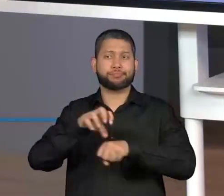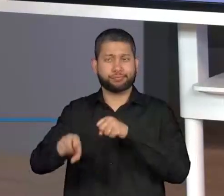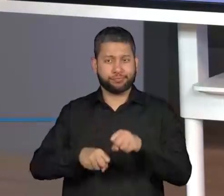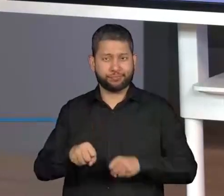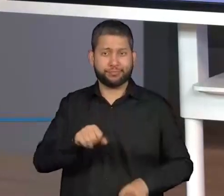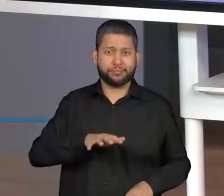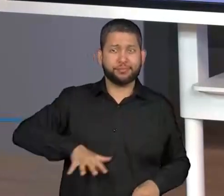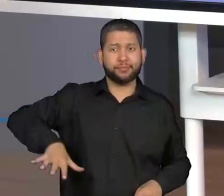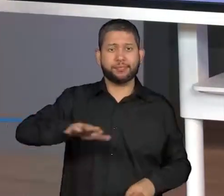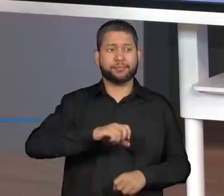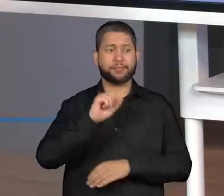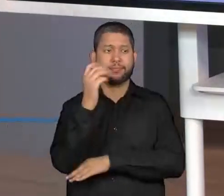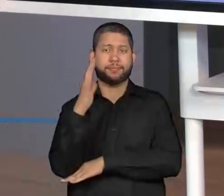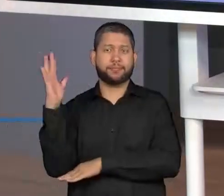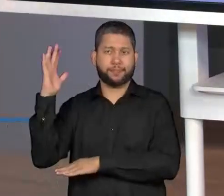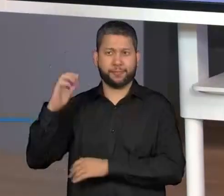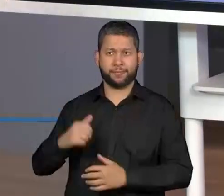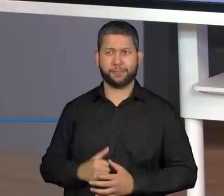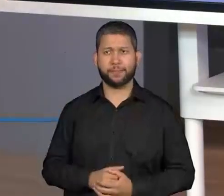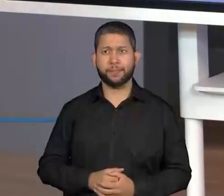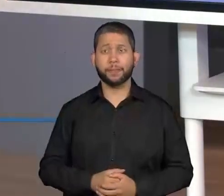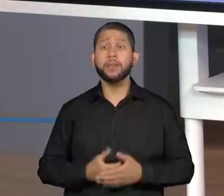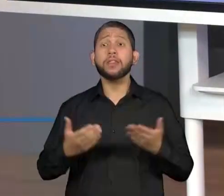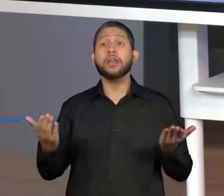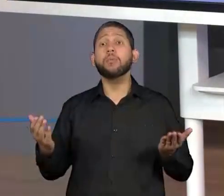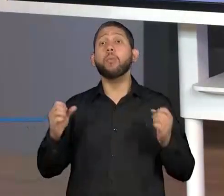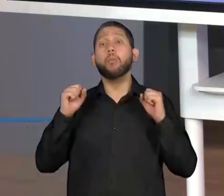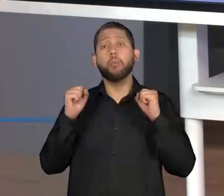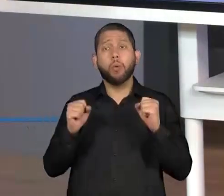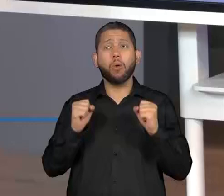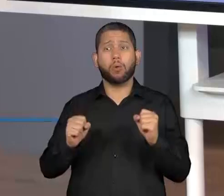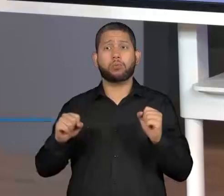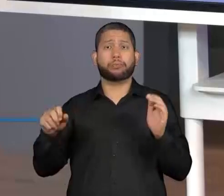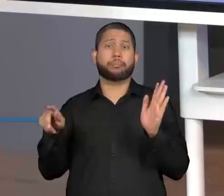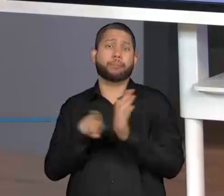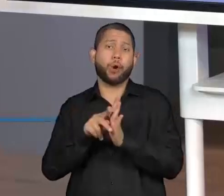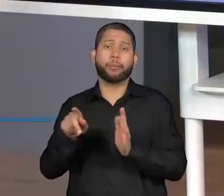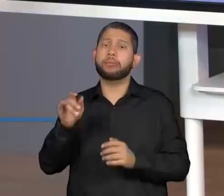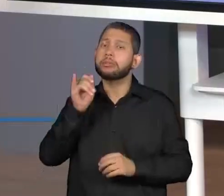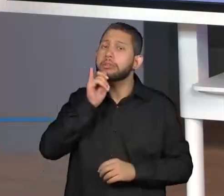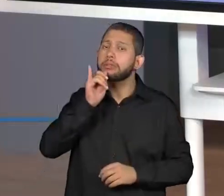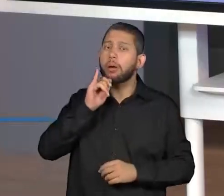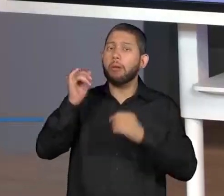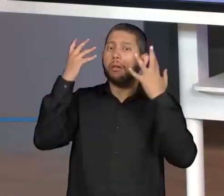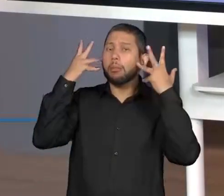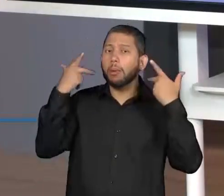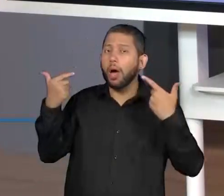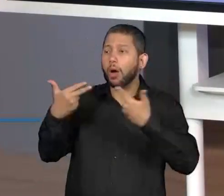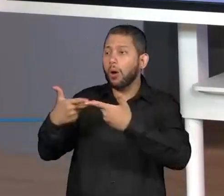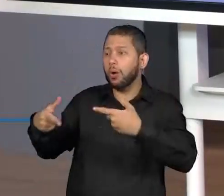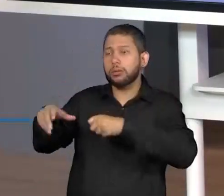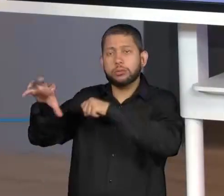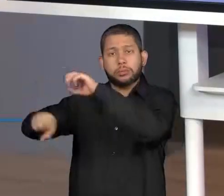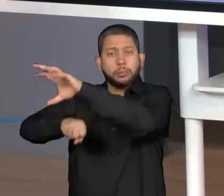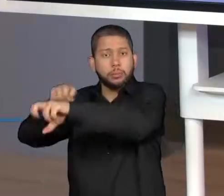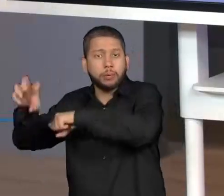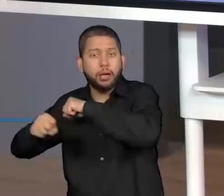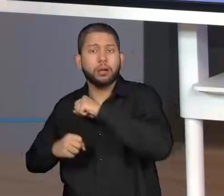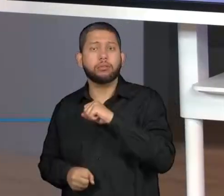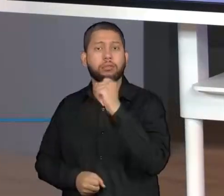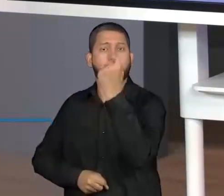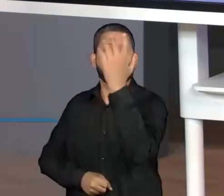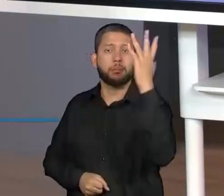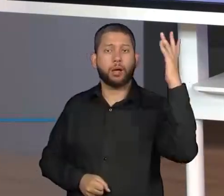meio ambiente, recursos naturais aí, sejam de origem animal, vegetal ou mineral, para a